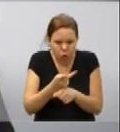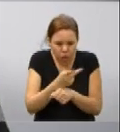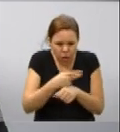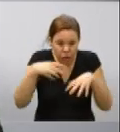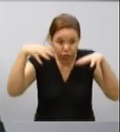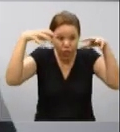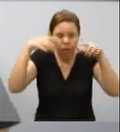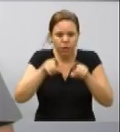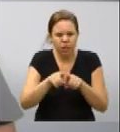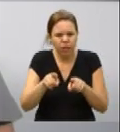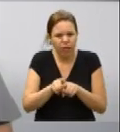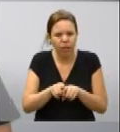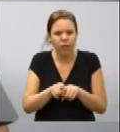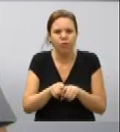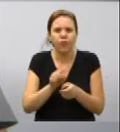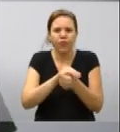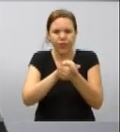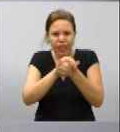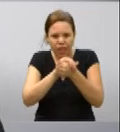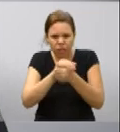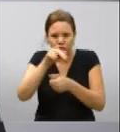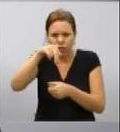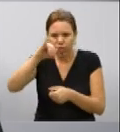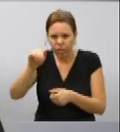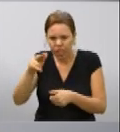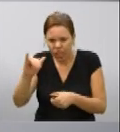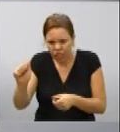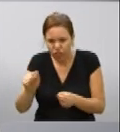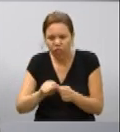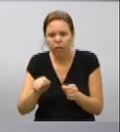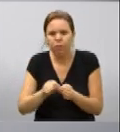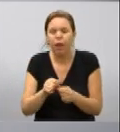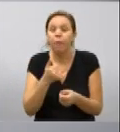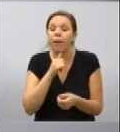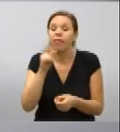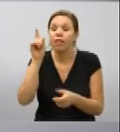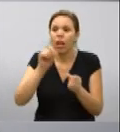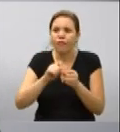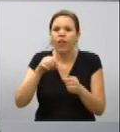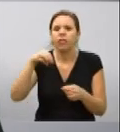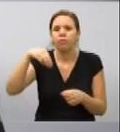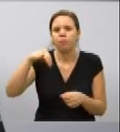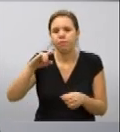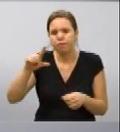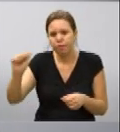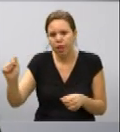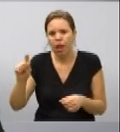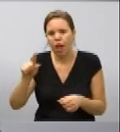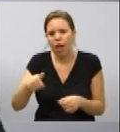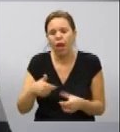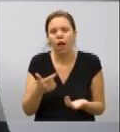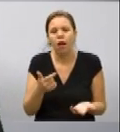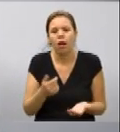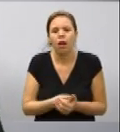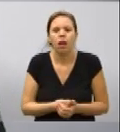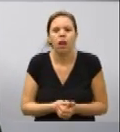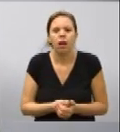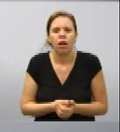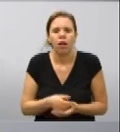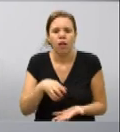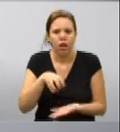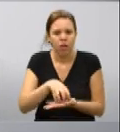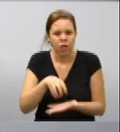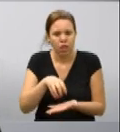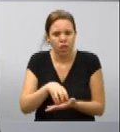Tartarugas Ninja, e para a Itália eu estou fazendo um gibi que se chama Mila, que é de uma agente